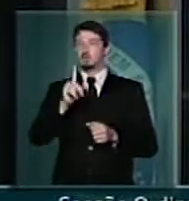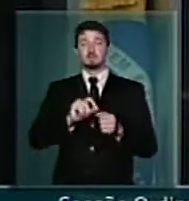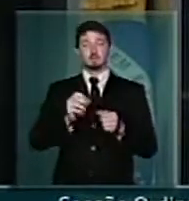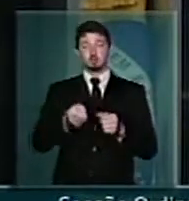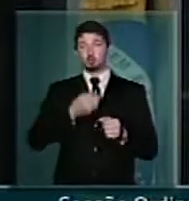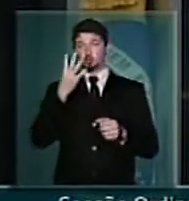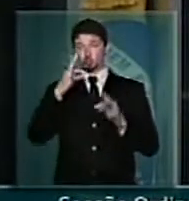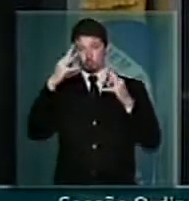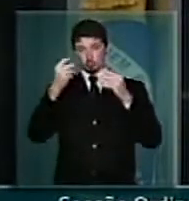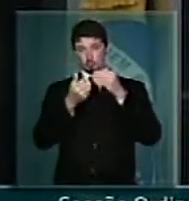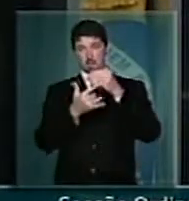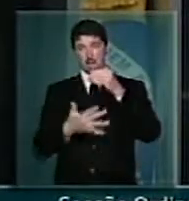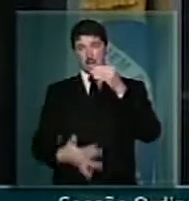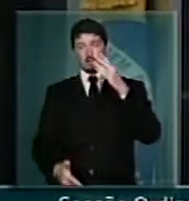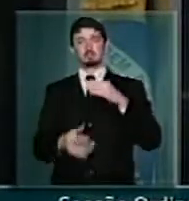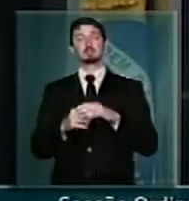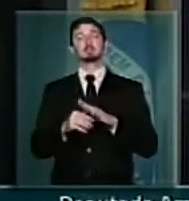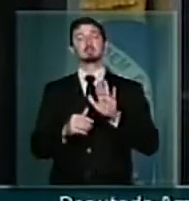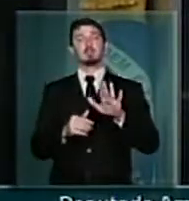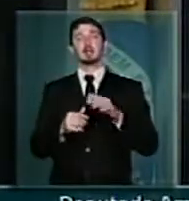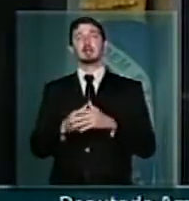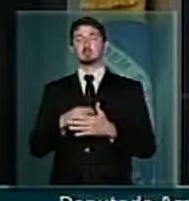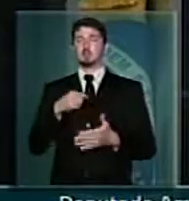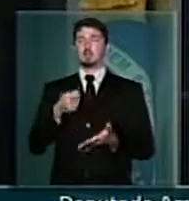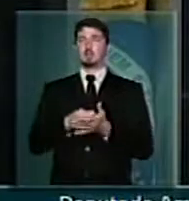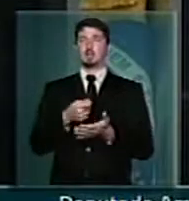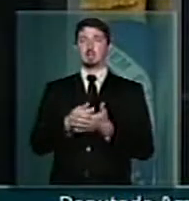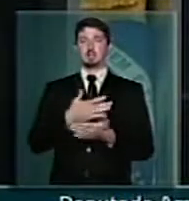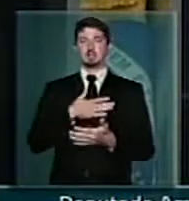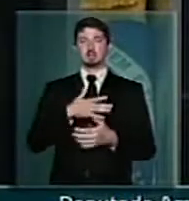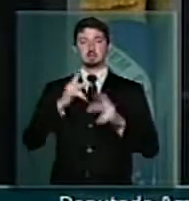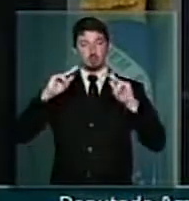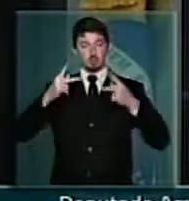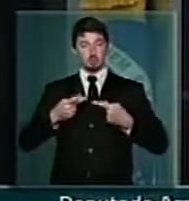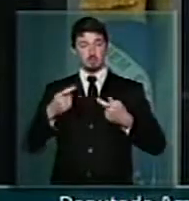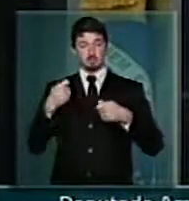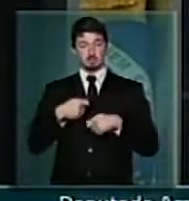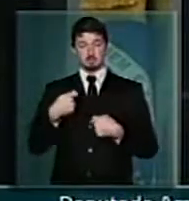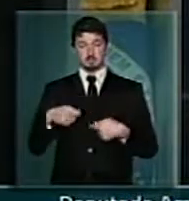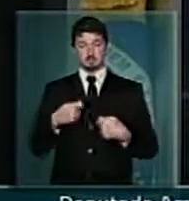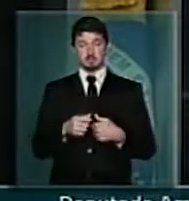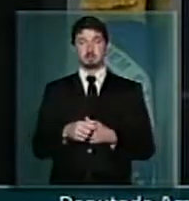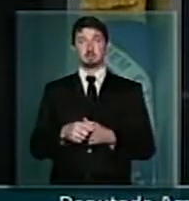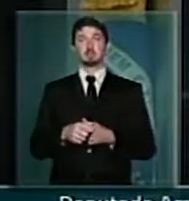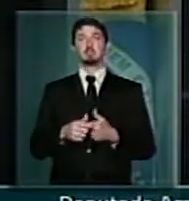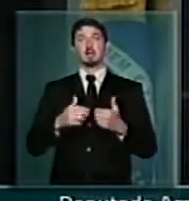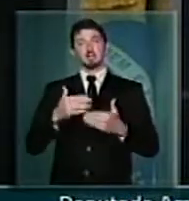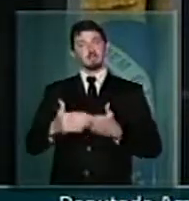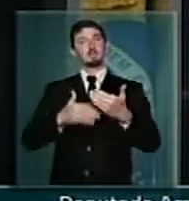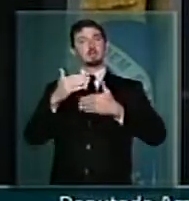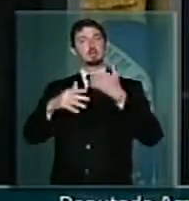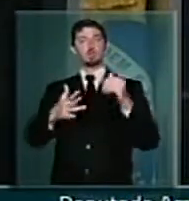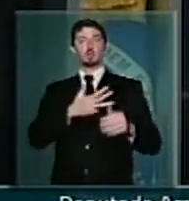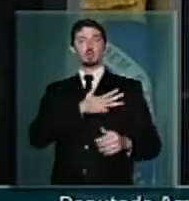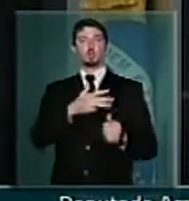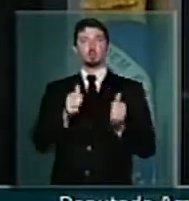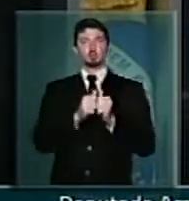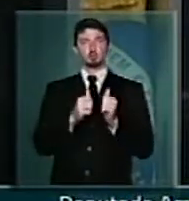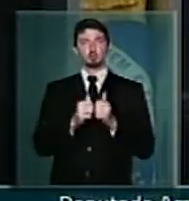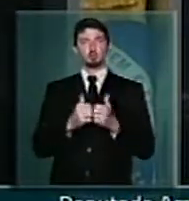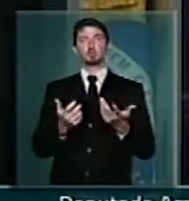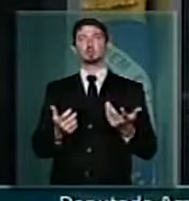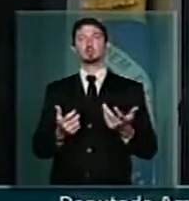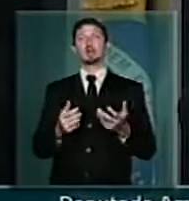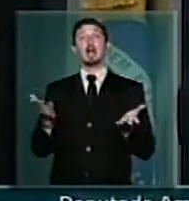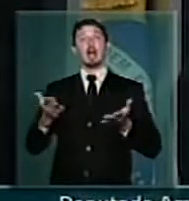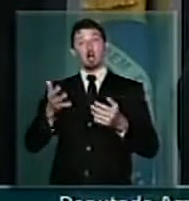mas pelo menos eu tenho a obrigação, João Paulo, de reconhecer aqui que nós avançamos com Lula, estamos